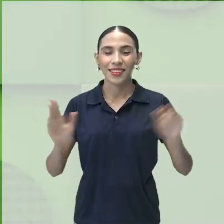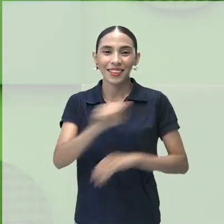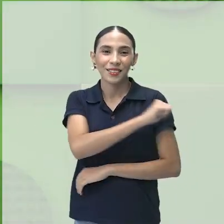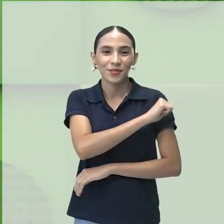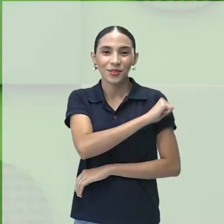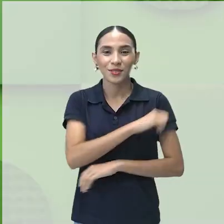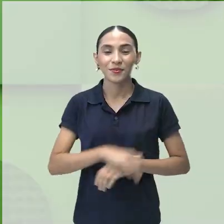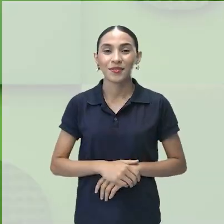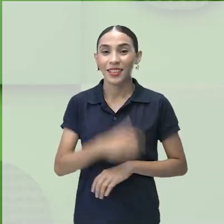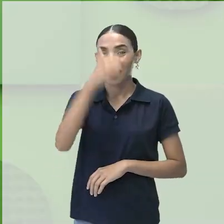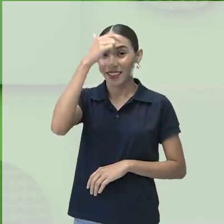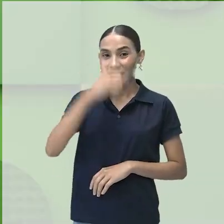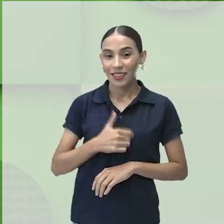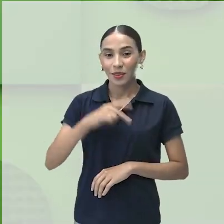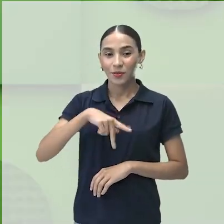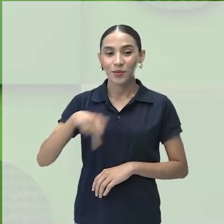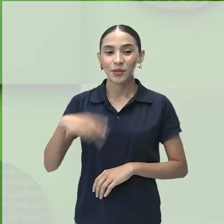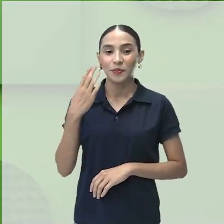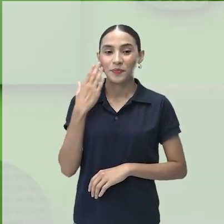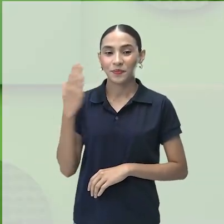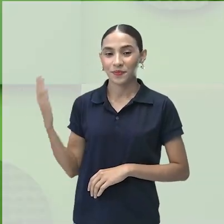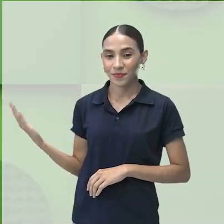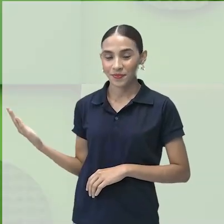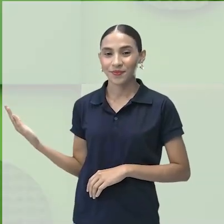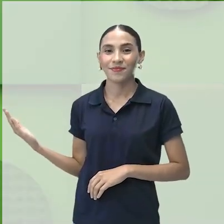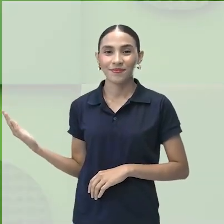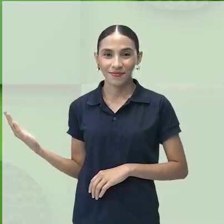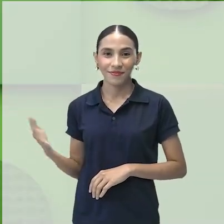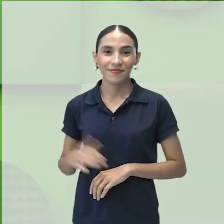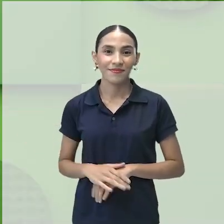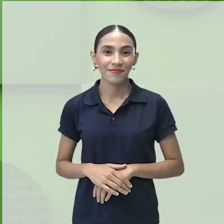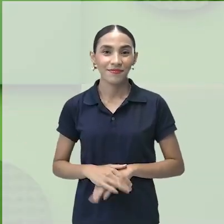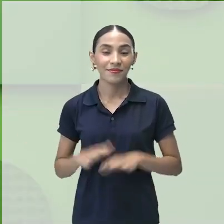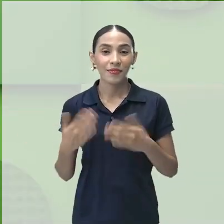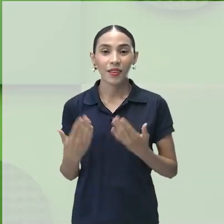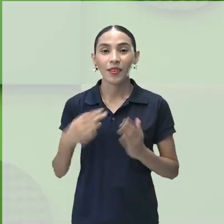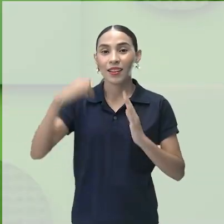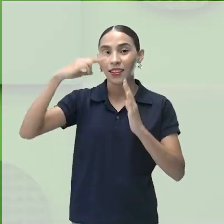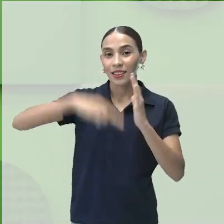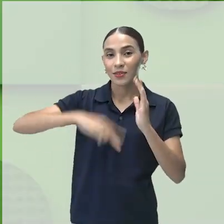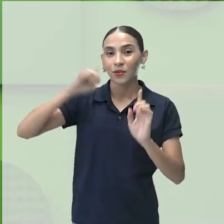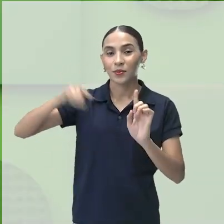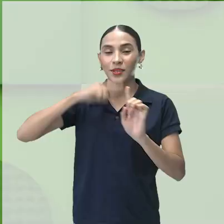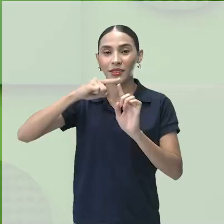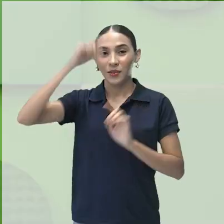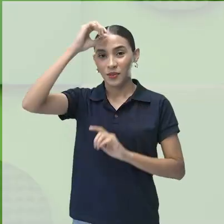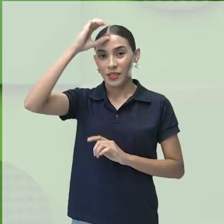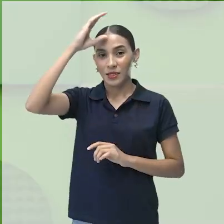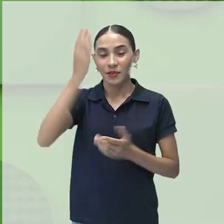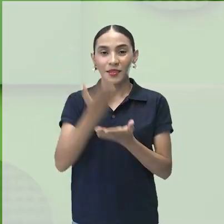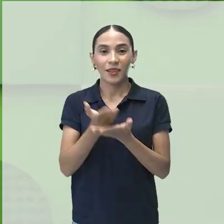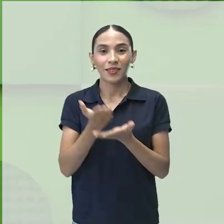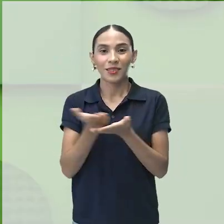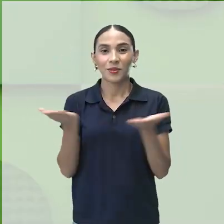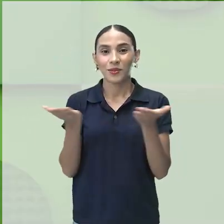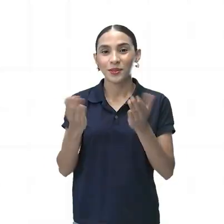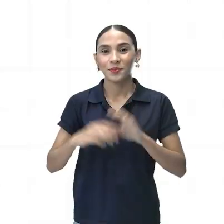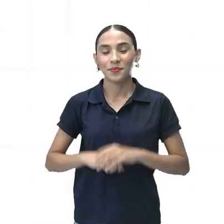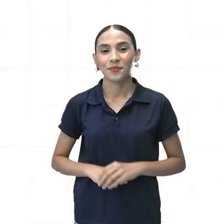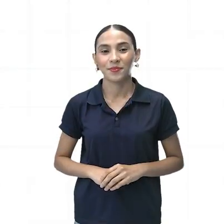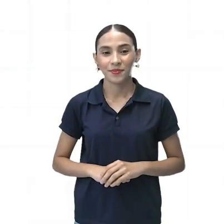Olá a todos, eu sou a professora Érica Guimarães e vamos à leitura do objeto de conhecimento da aula de